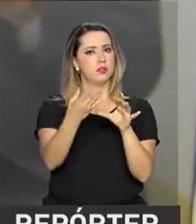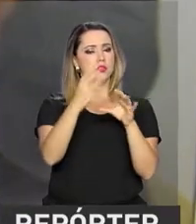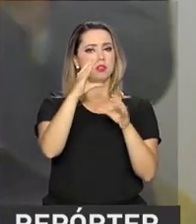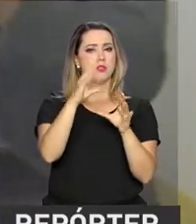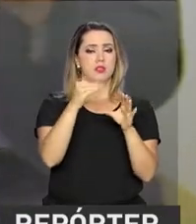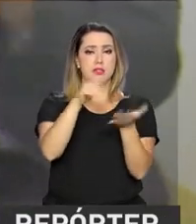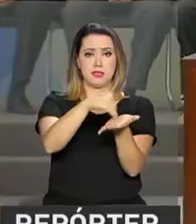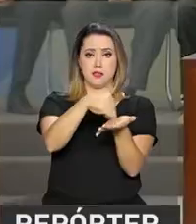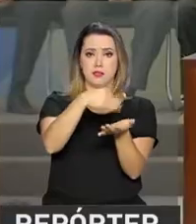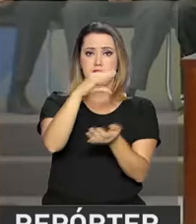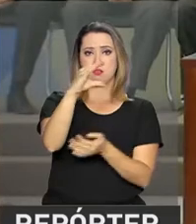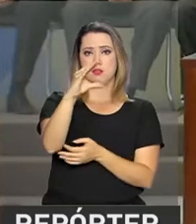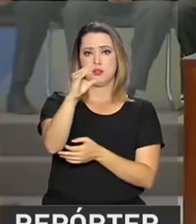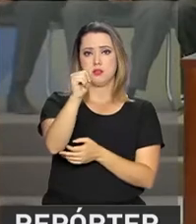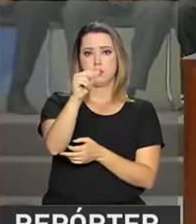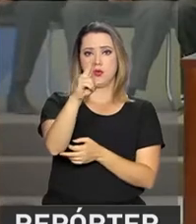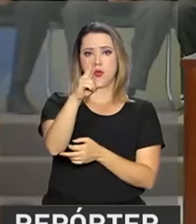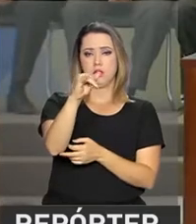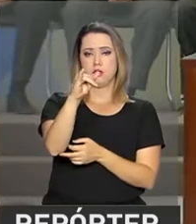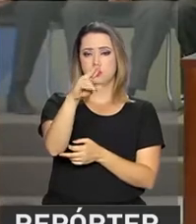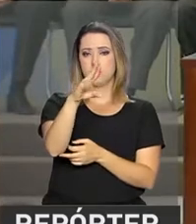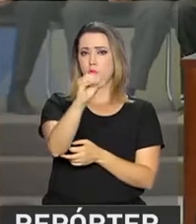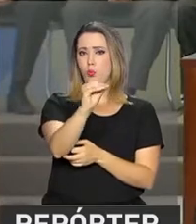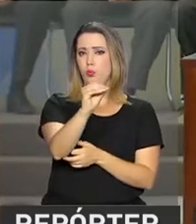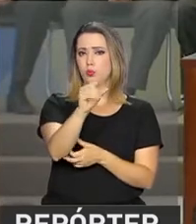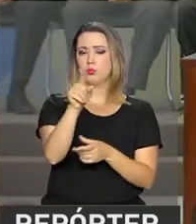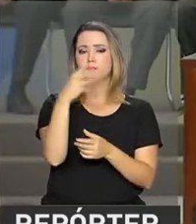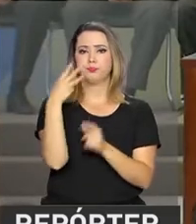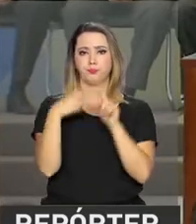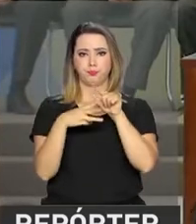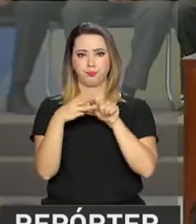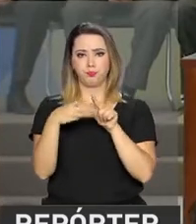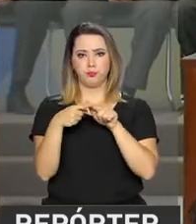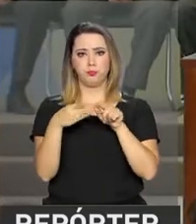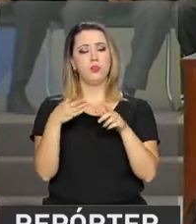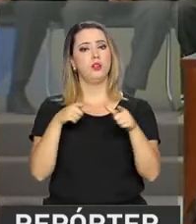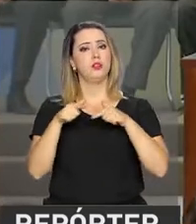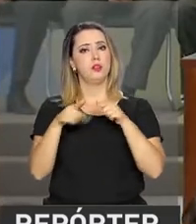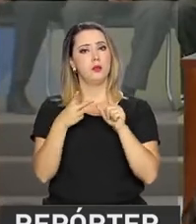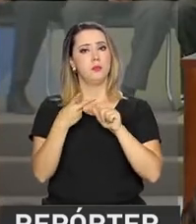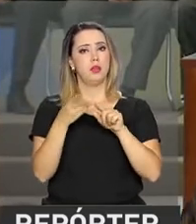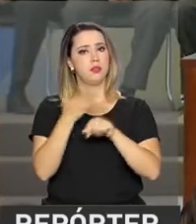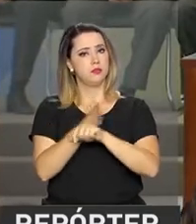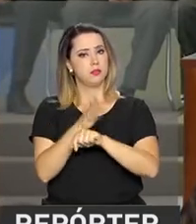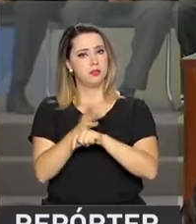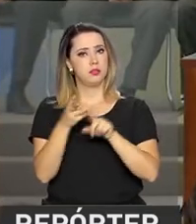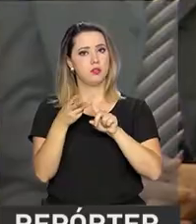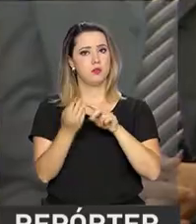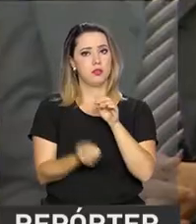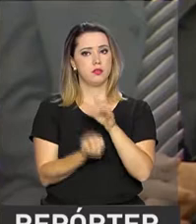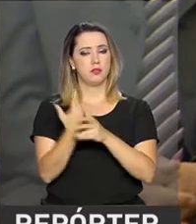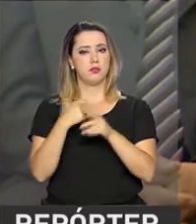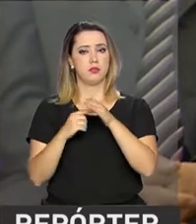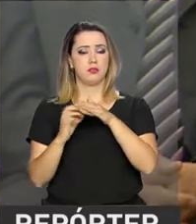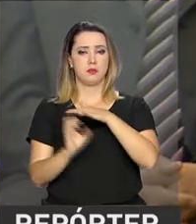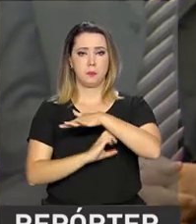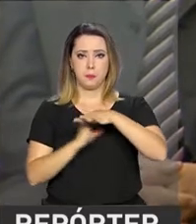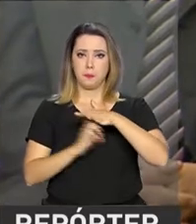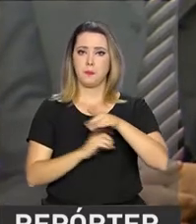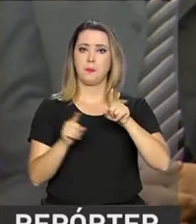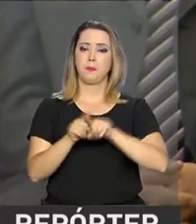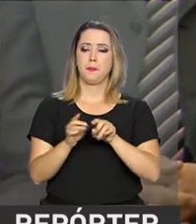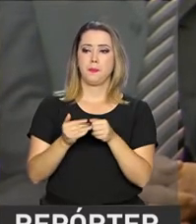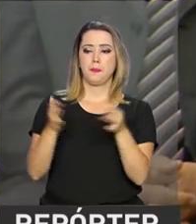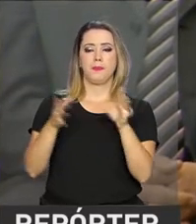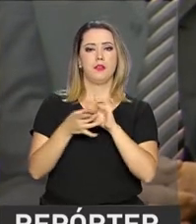sociais será feita em três eixos em emprego capacitação e empreendedorismo objetivo emancipar